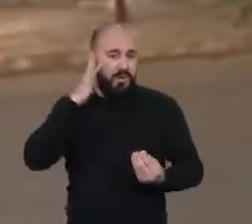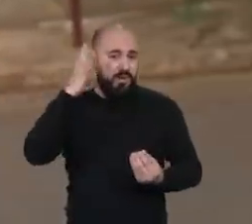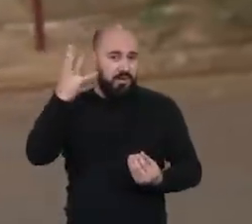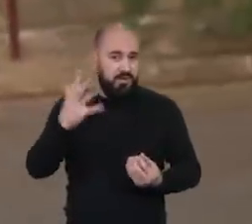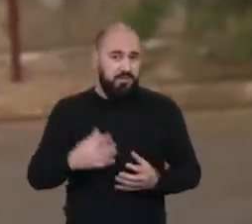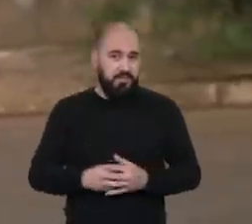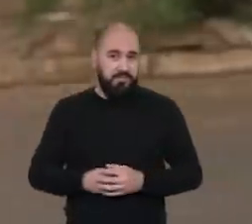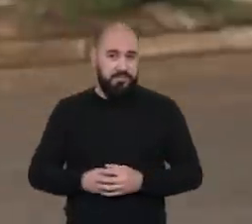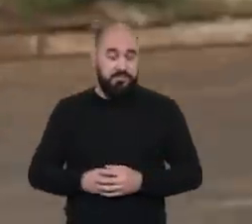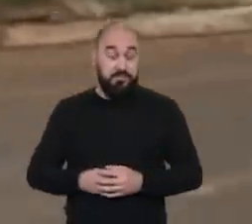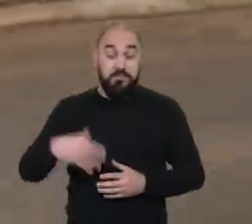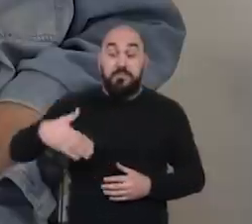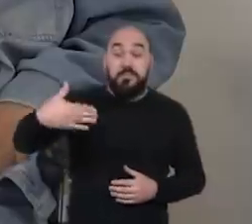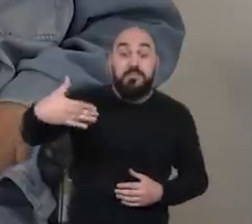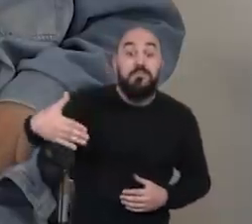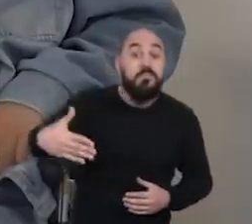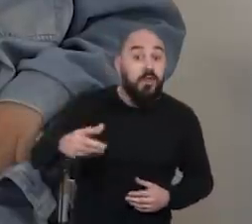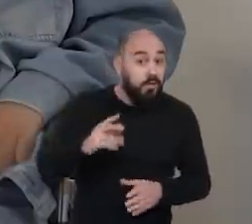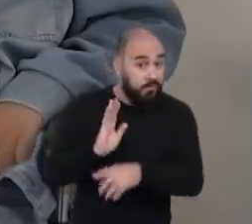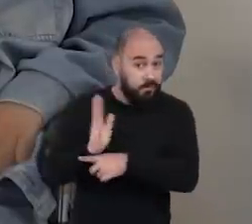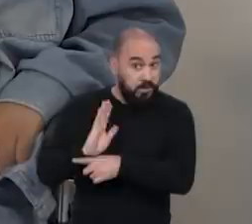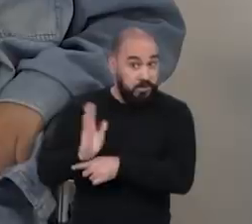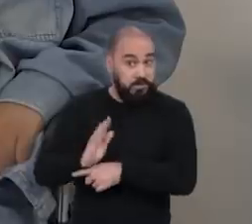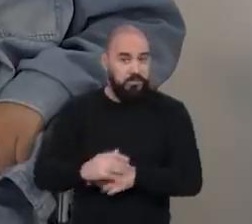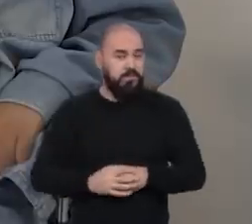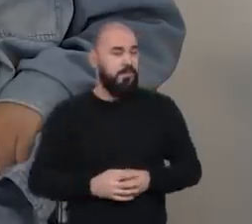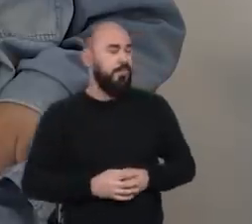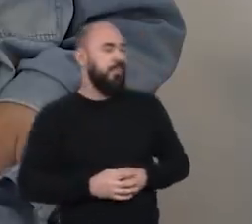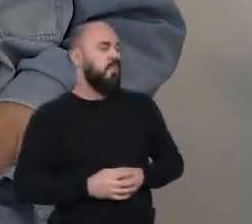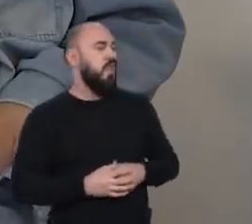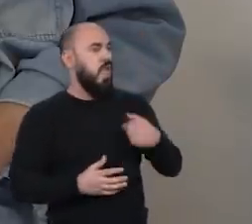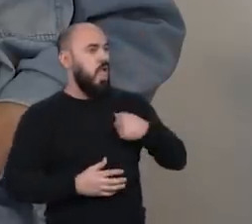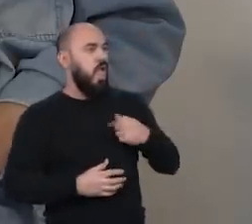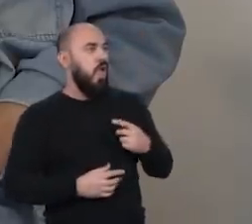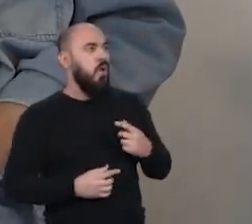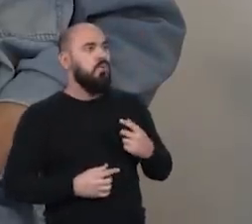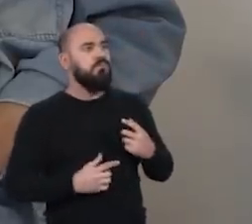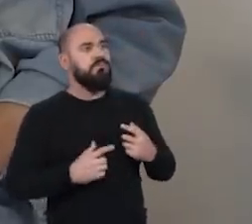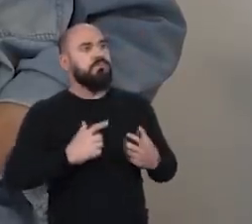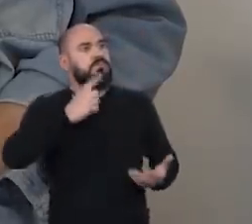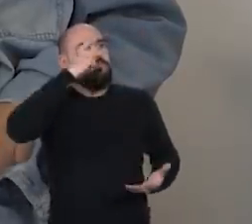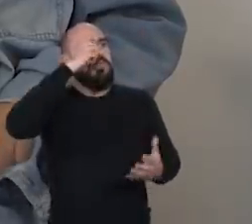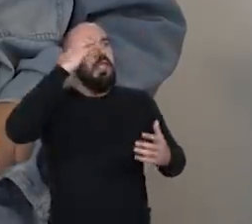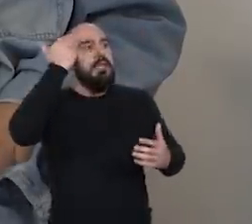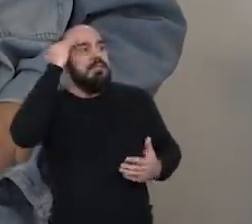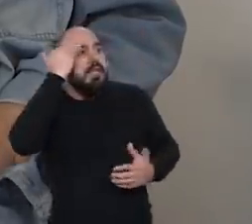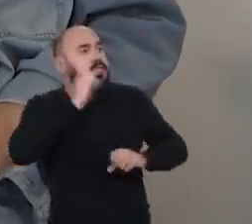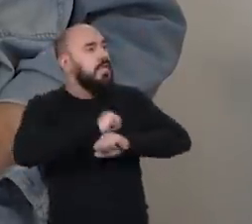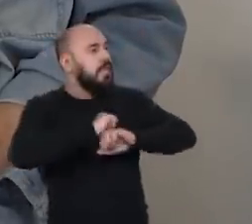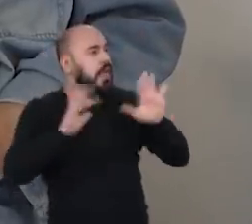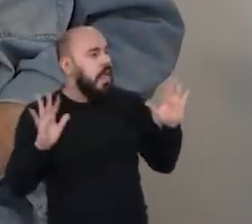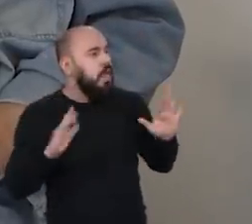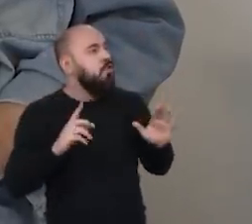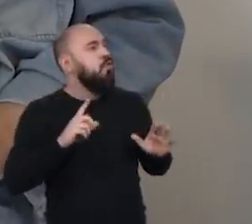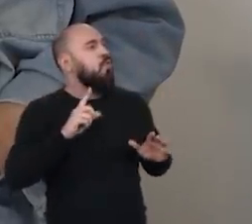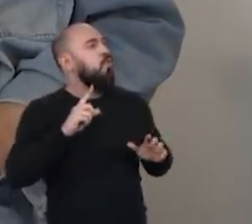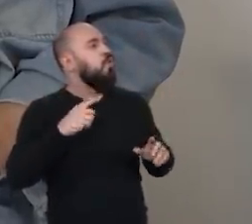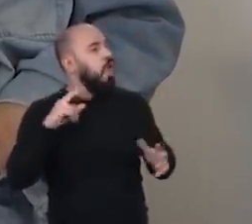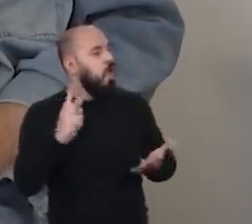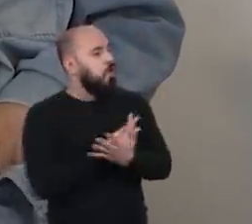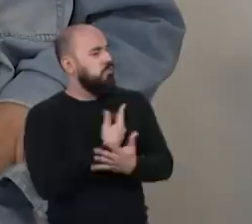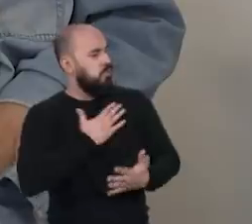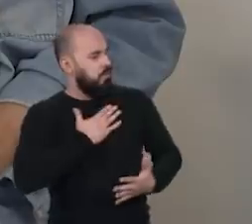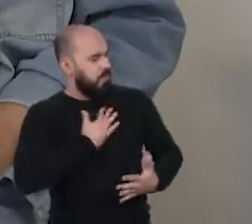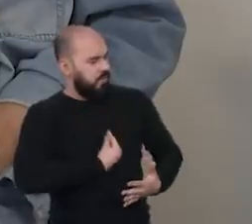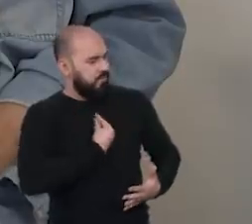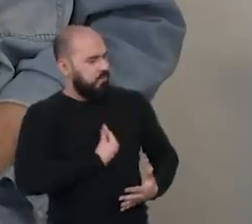Nos próximos capítulos... Eu fui ter noção do que aconteceu comigo depois que eu saí da UTI, daí que eu fui perceber que minha vida